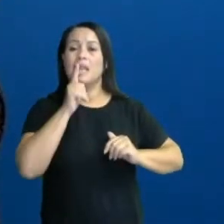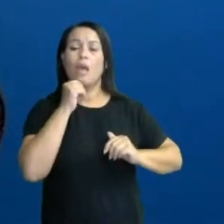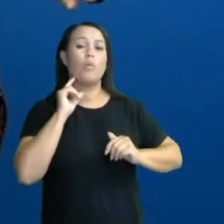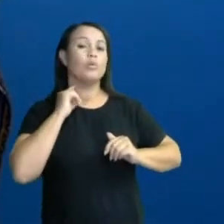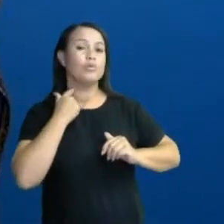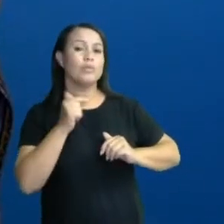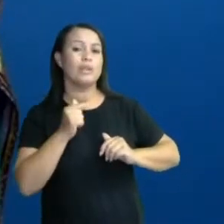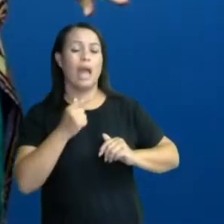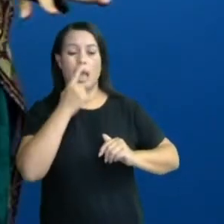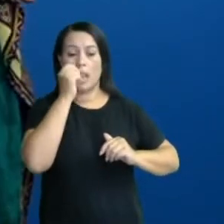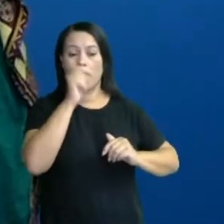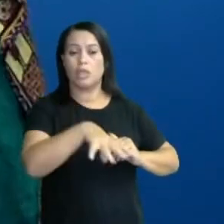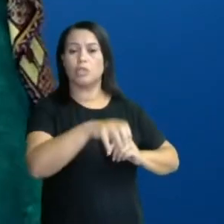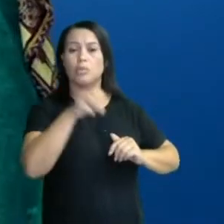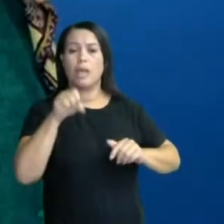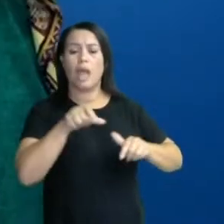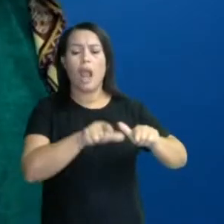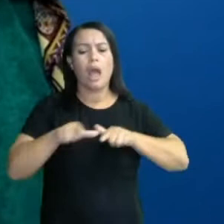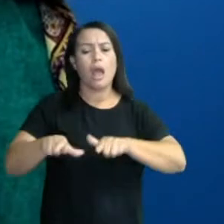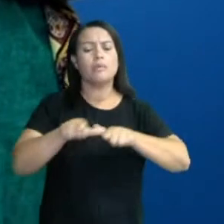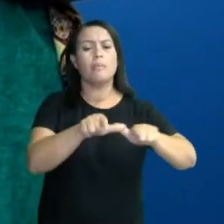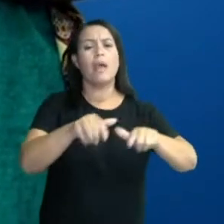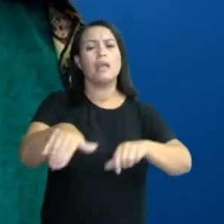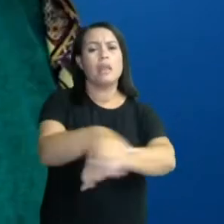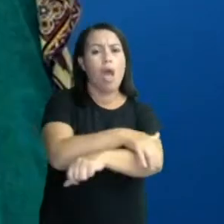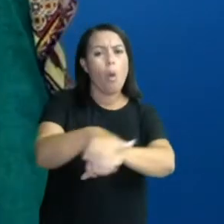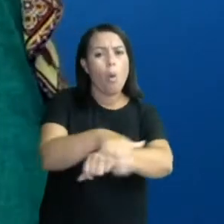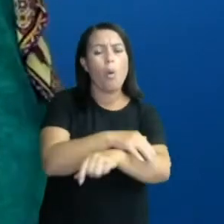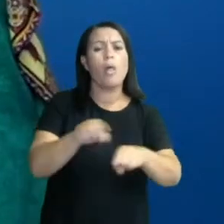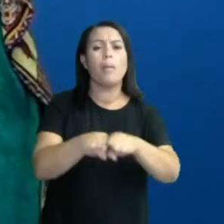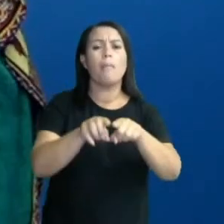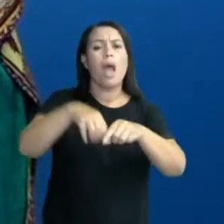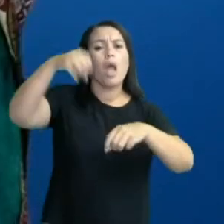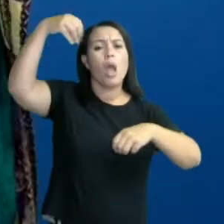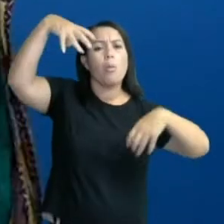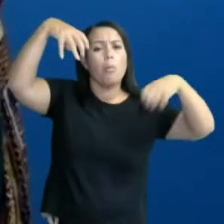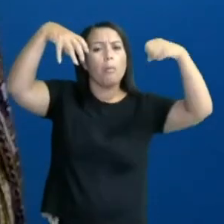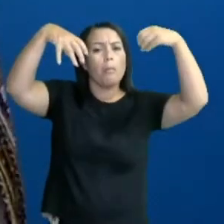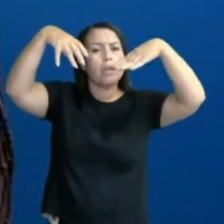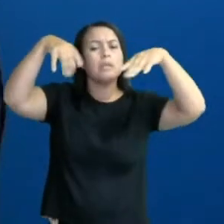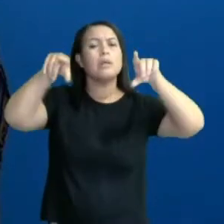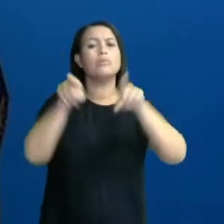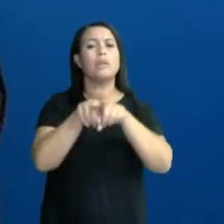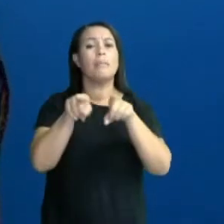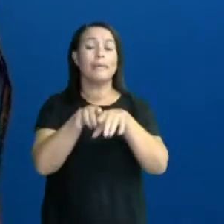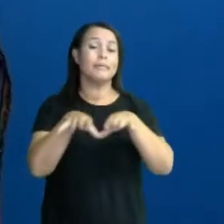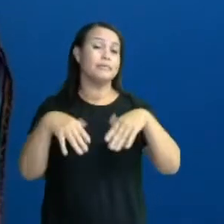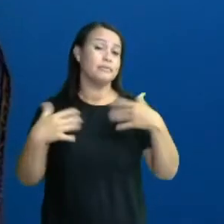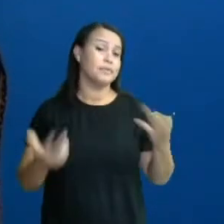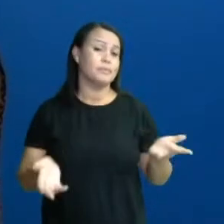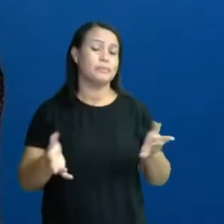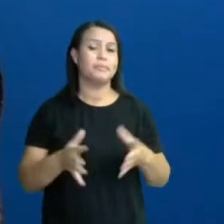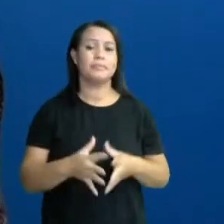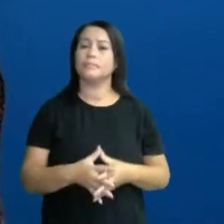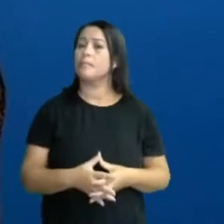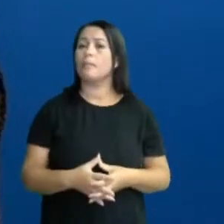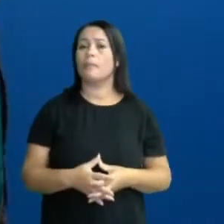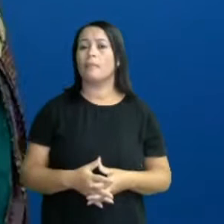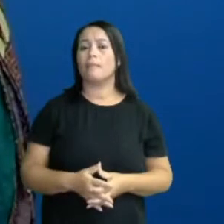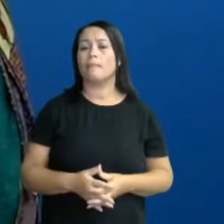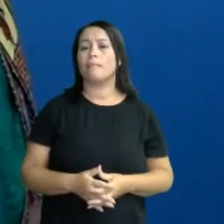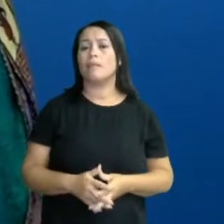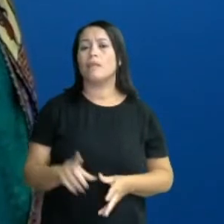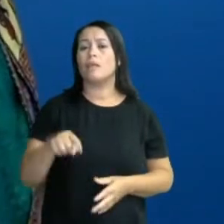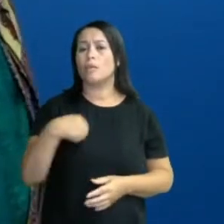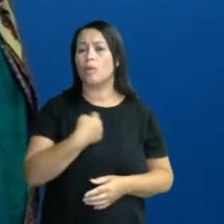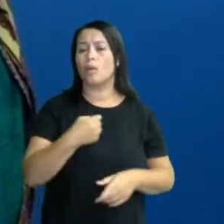lixo, calçamento, pavimentação das ruas, iluminação, enfim. E a